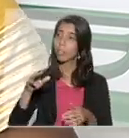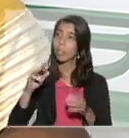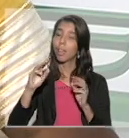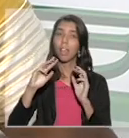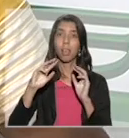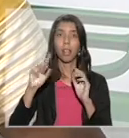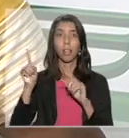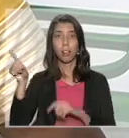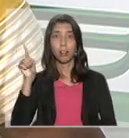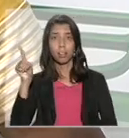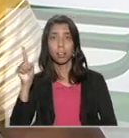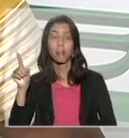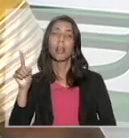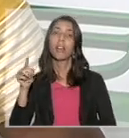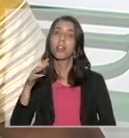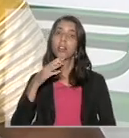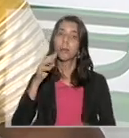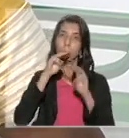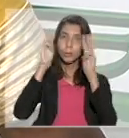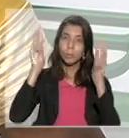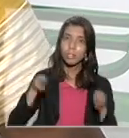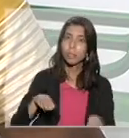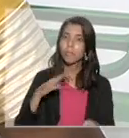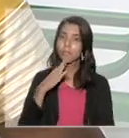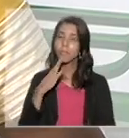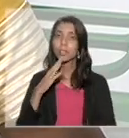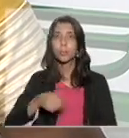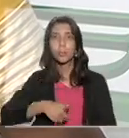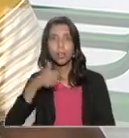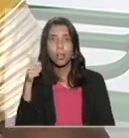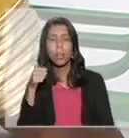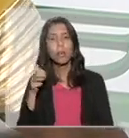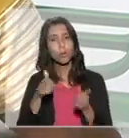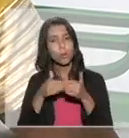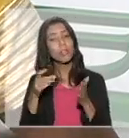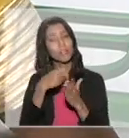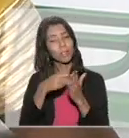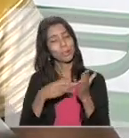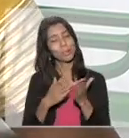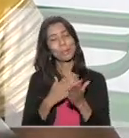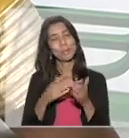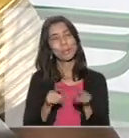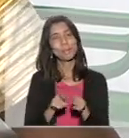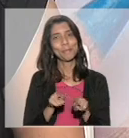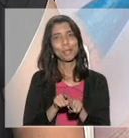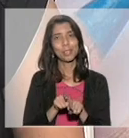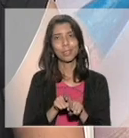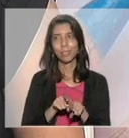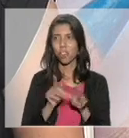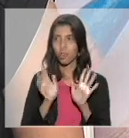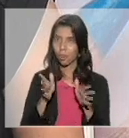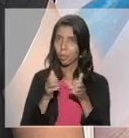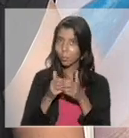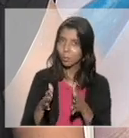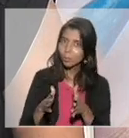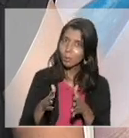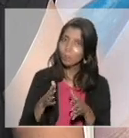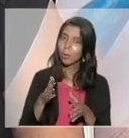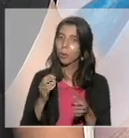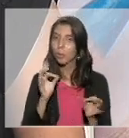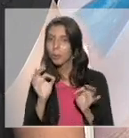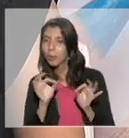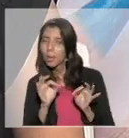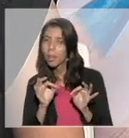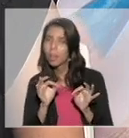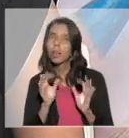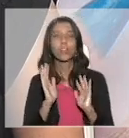no museu de livro, para ele conhecer melhor, e daí ele começar a escrever um livro também. É mesmo? E ele já começou ou